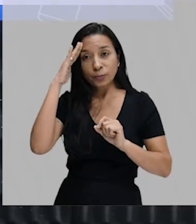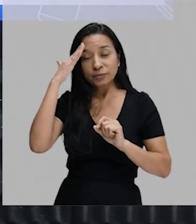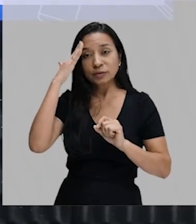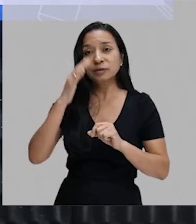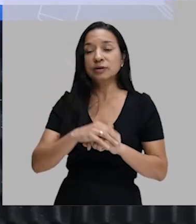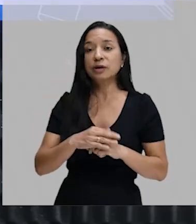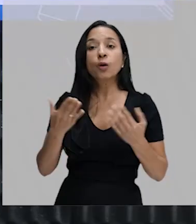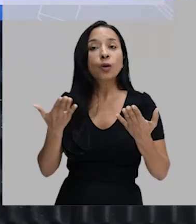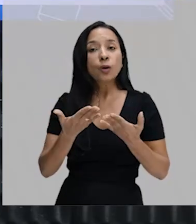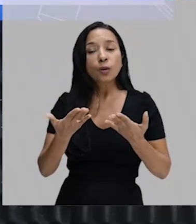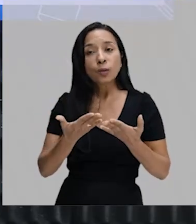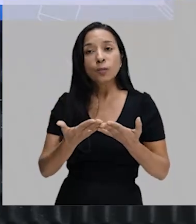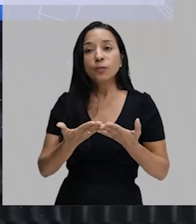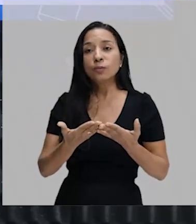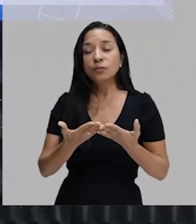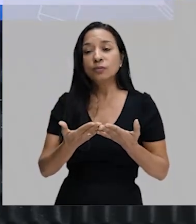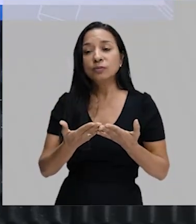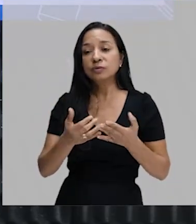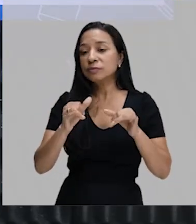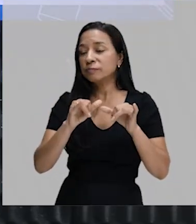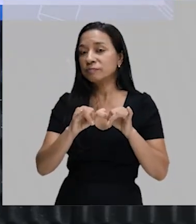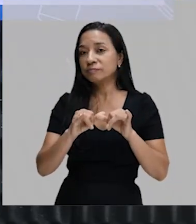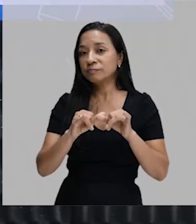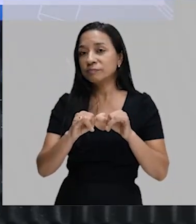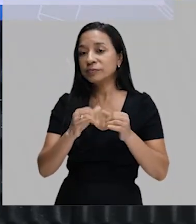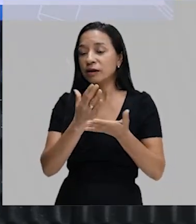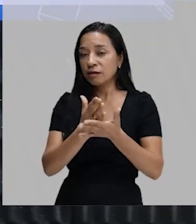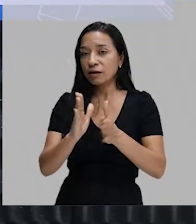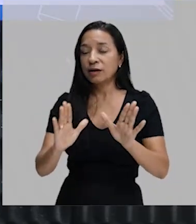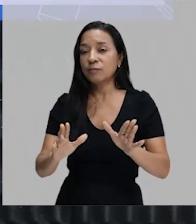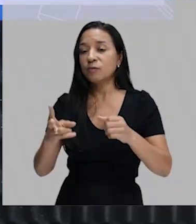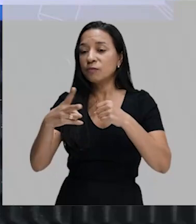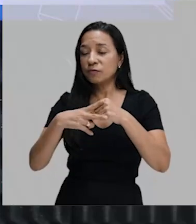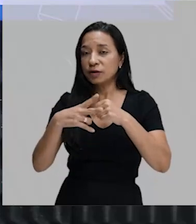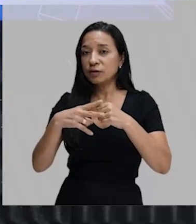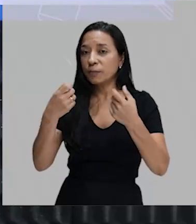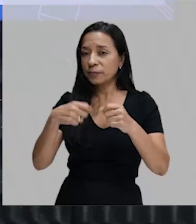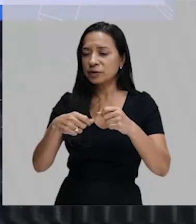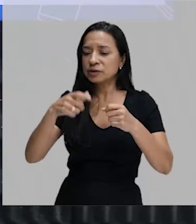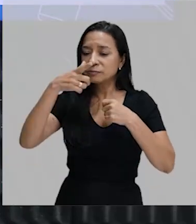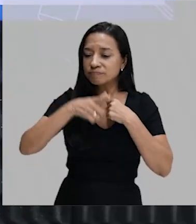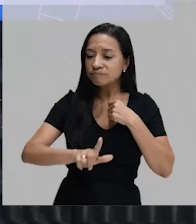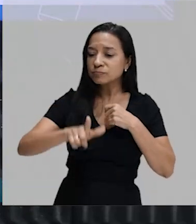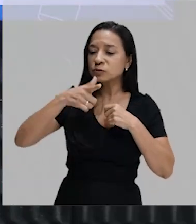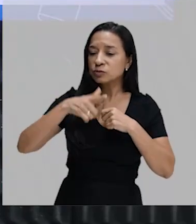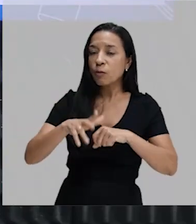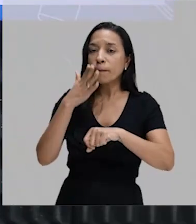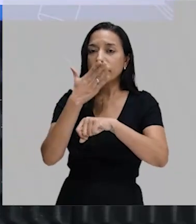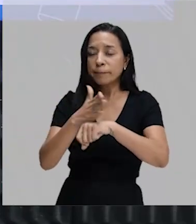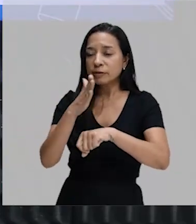tá? Então, hoje, galera, a gente vai ficando por aqui. Verbo é preciso estar repetindo, é preciso estar